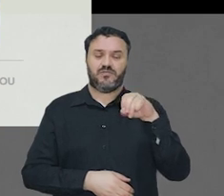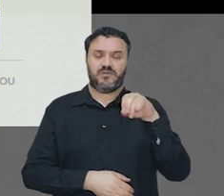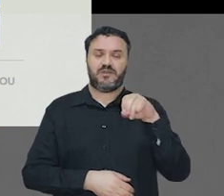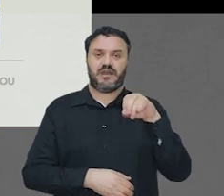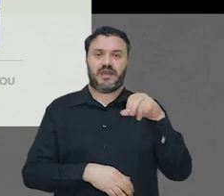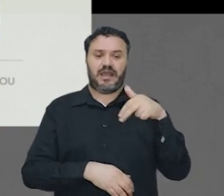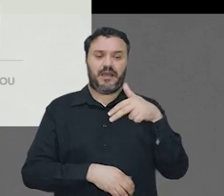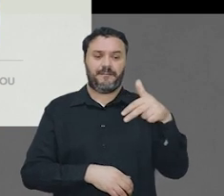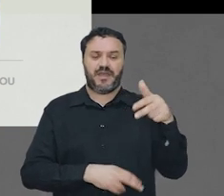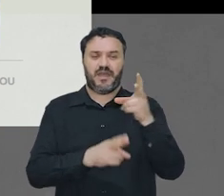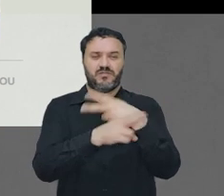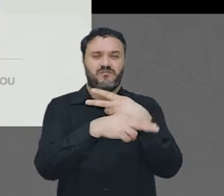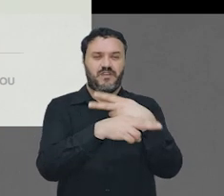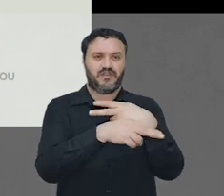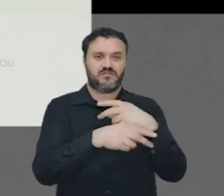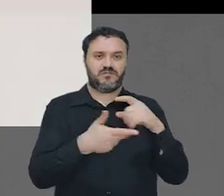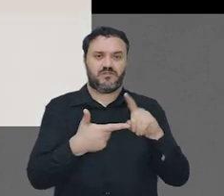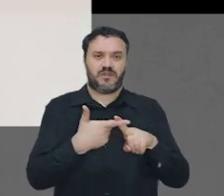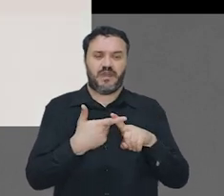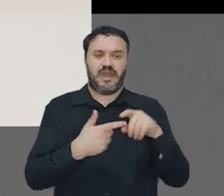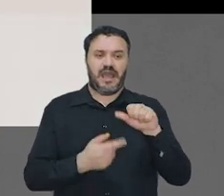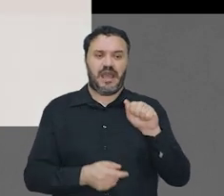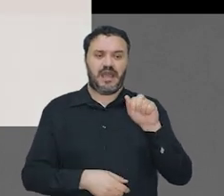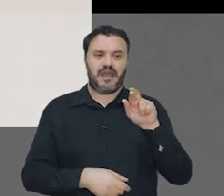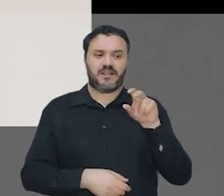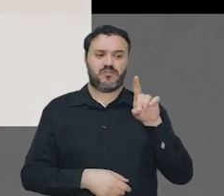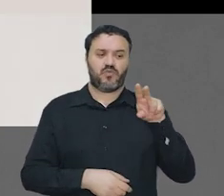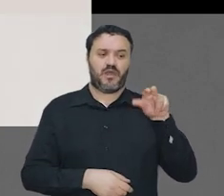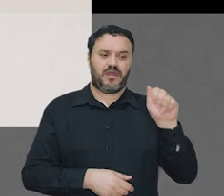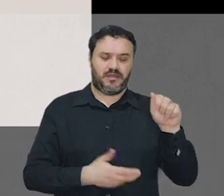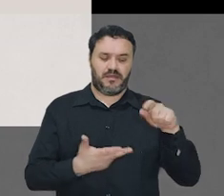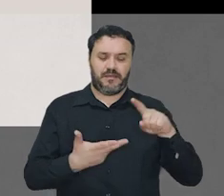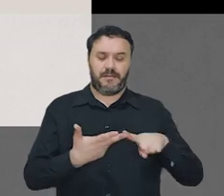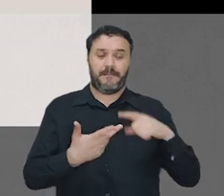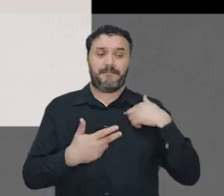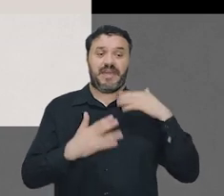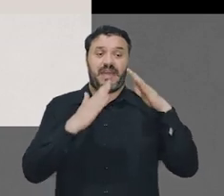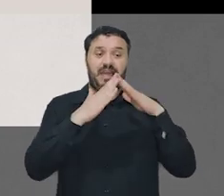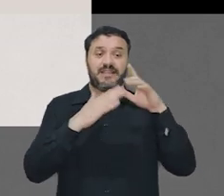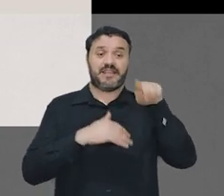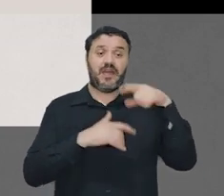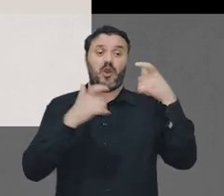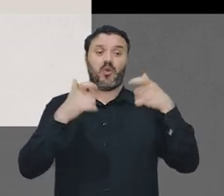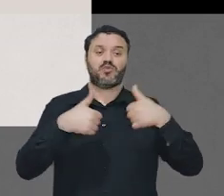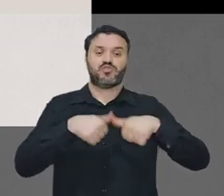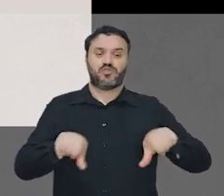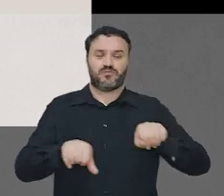Minha Casa é Onde Estou. Espero que gostem. Venite numerosi.